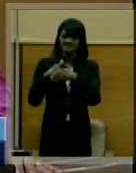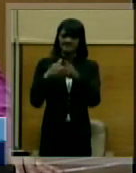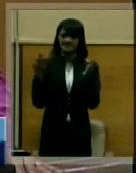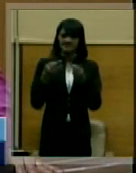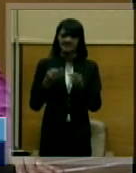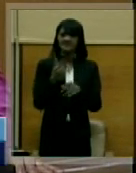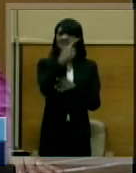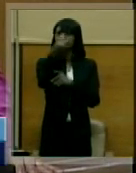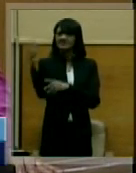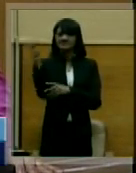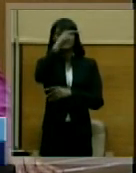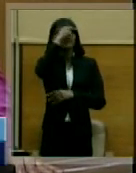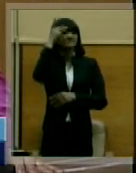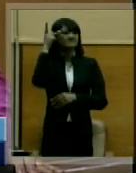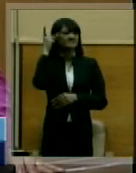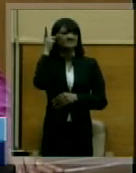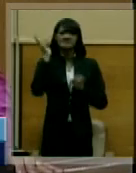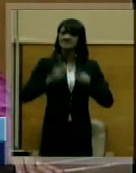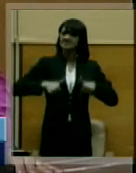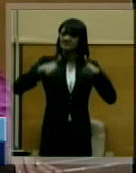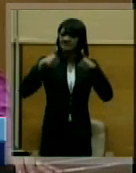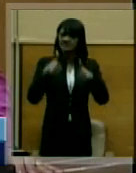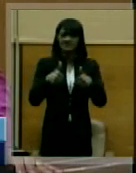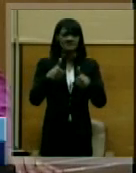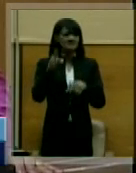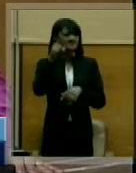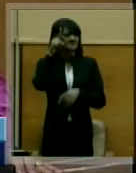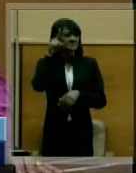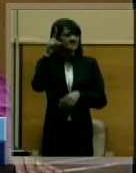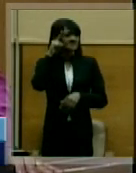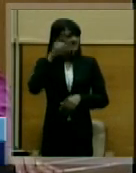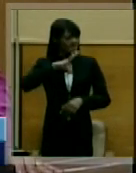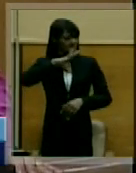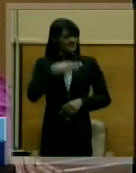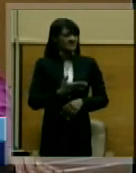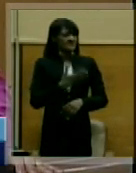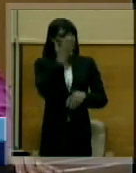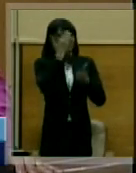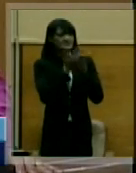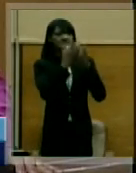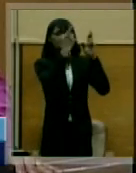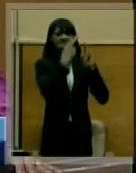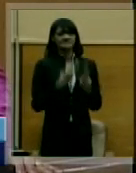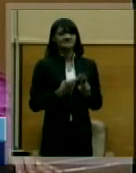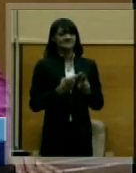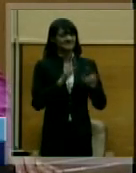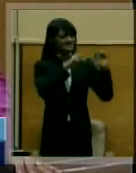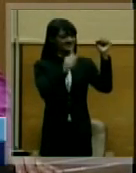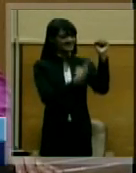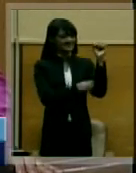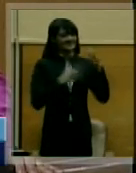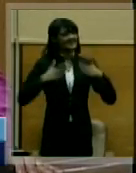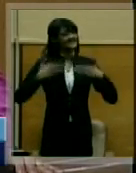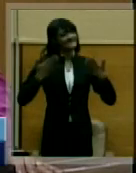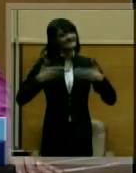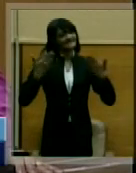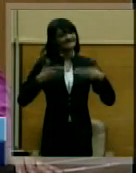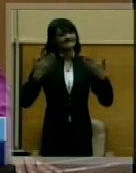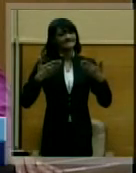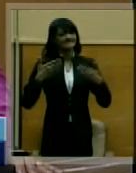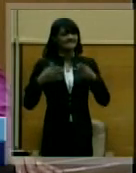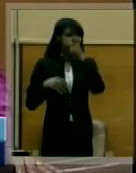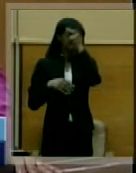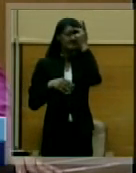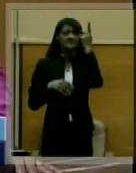centenas de outros anônimos que enfrentam cada amanhecer com altivez, esperança, força e alegria. Sergipanos que